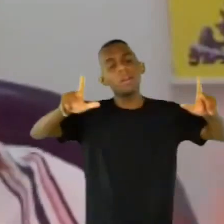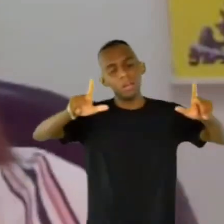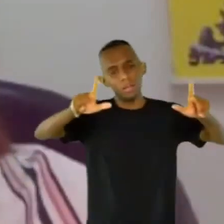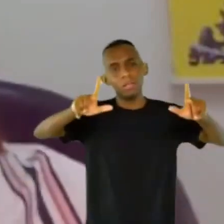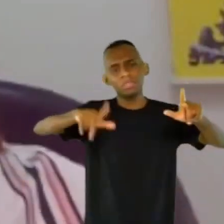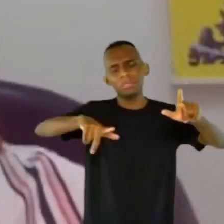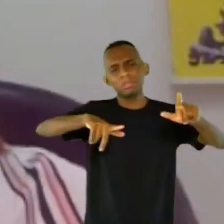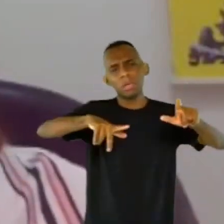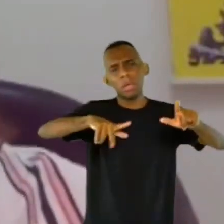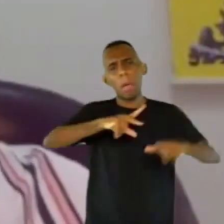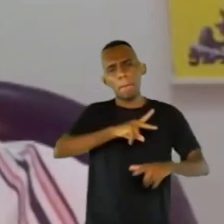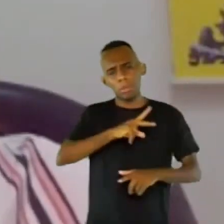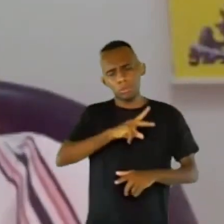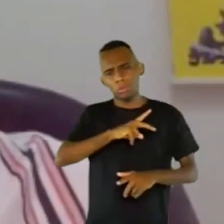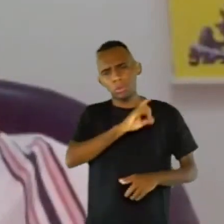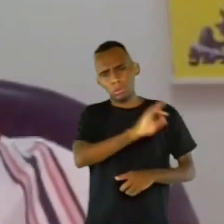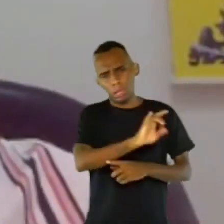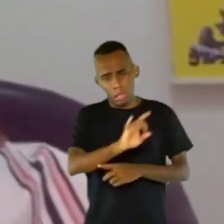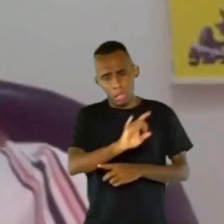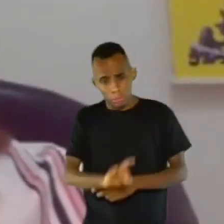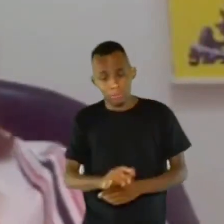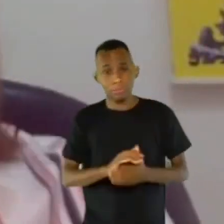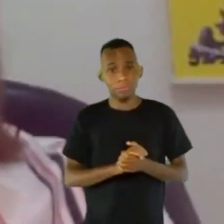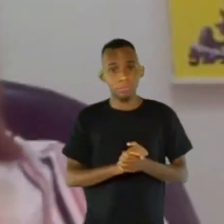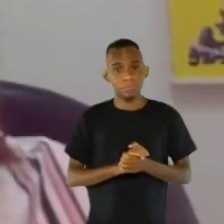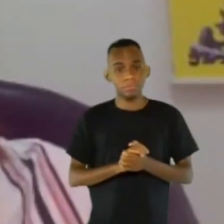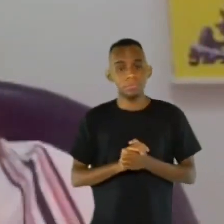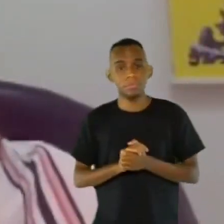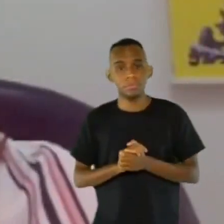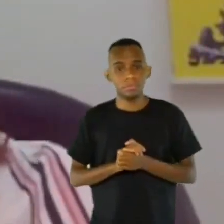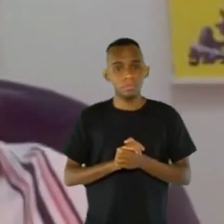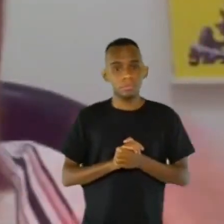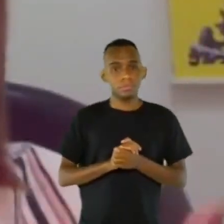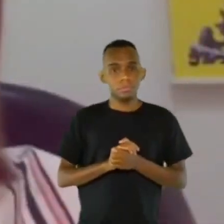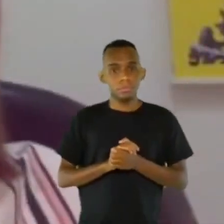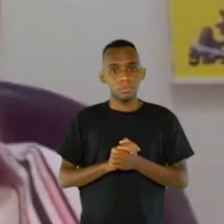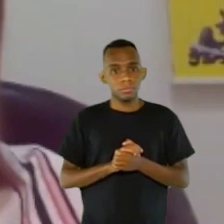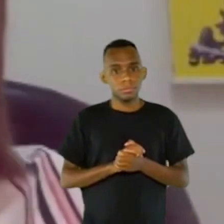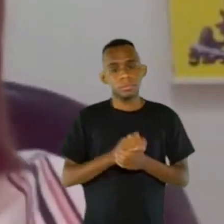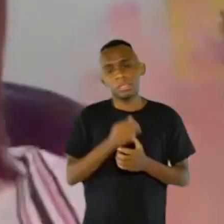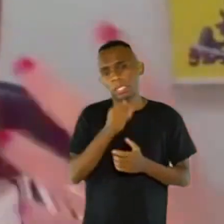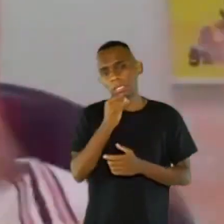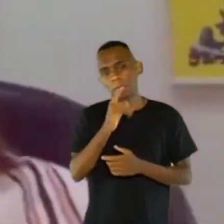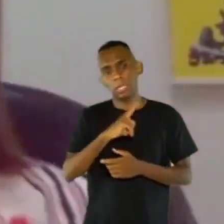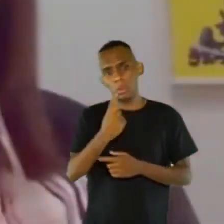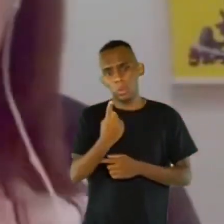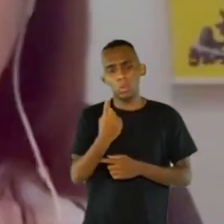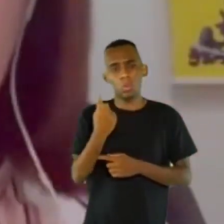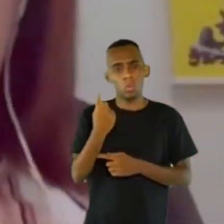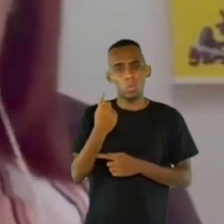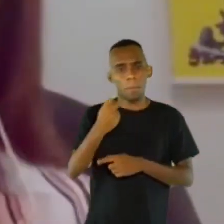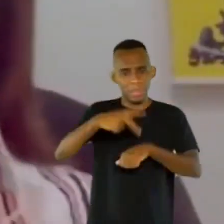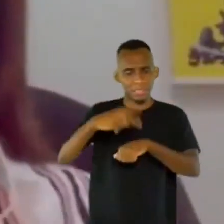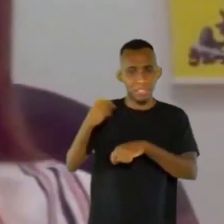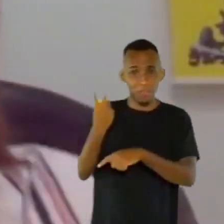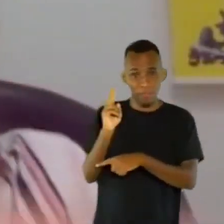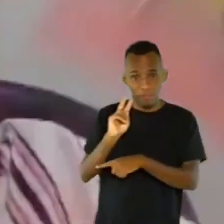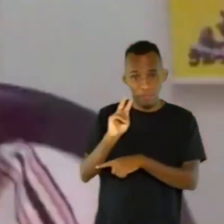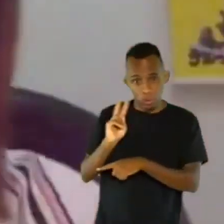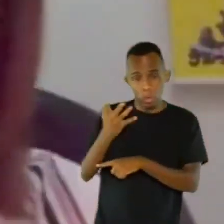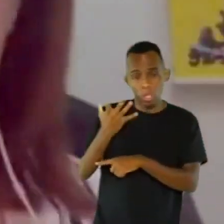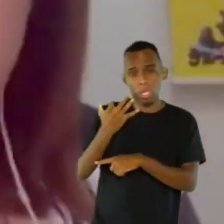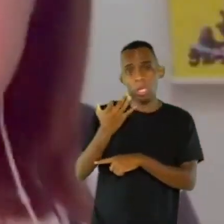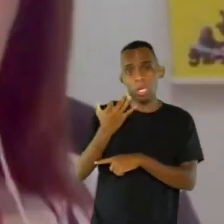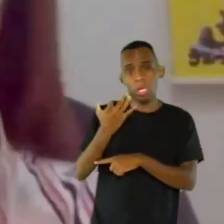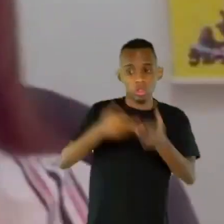particular, como, por exemplo, o Seno Casoy, que ele é venezuelano e vem para o Brasil, porque o Brasil, no momento em que ele chega aqui,